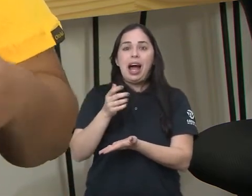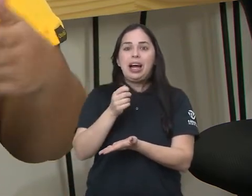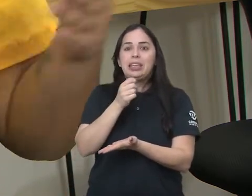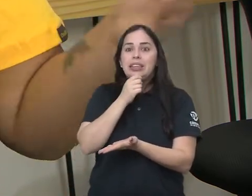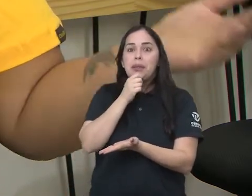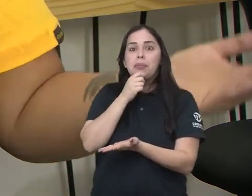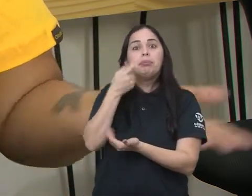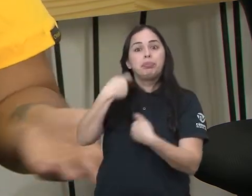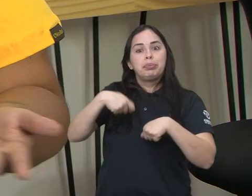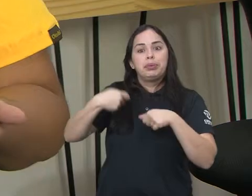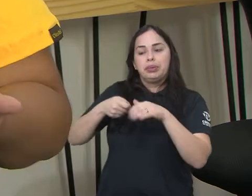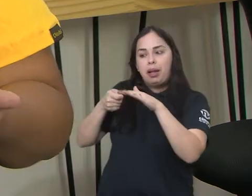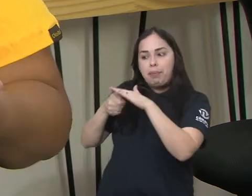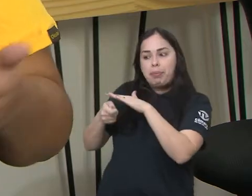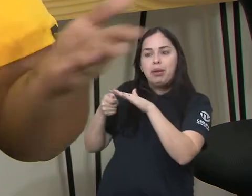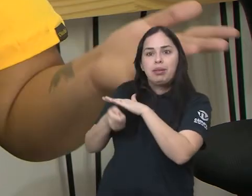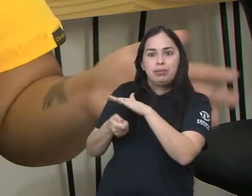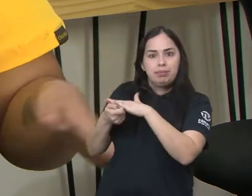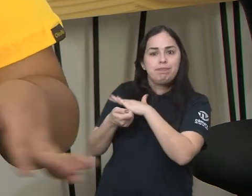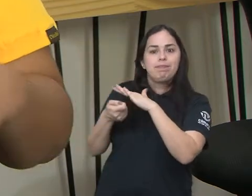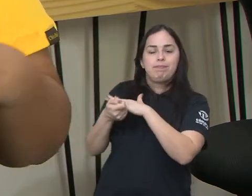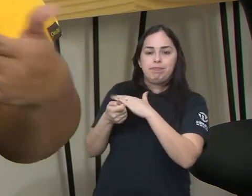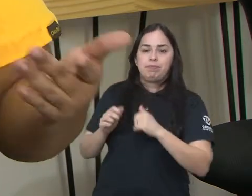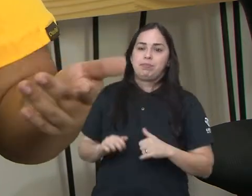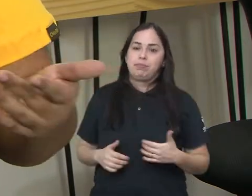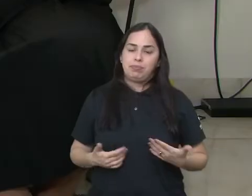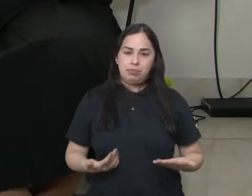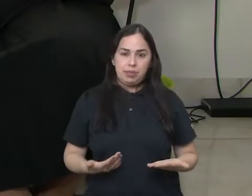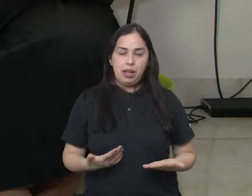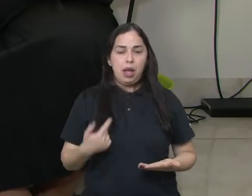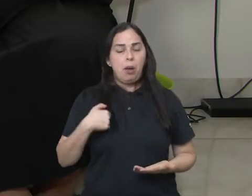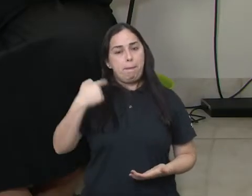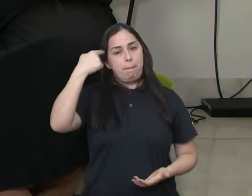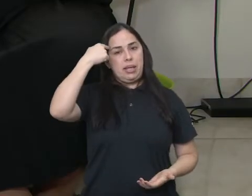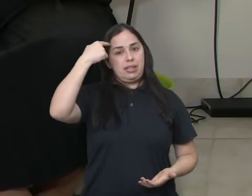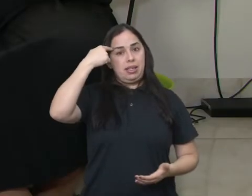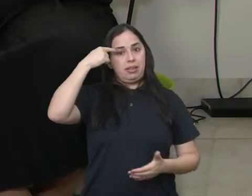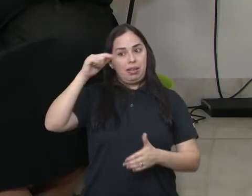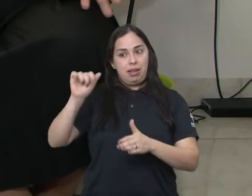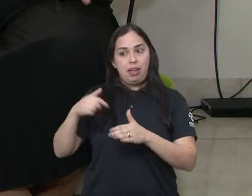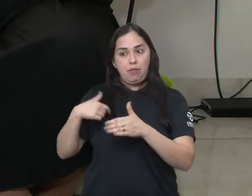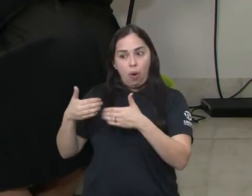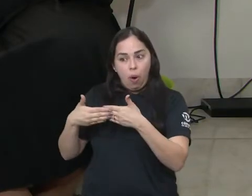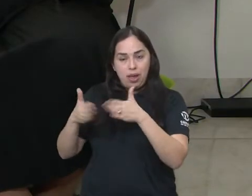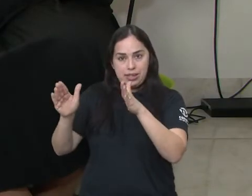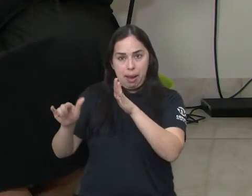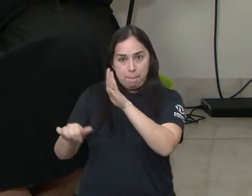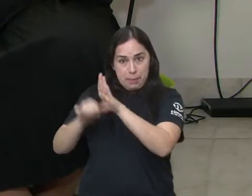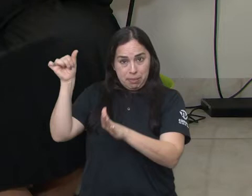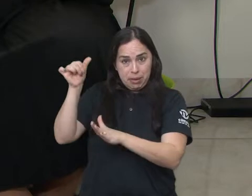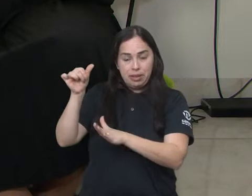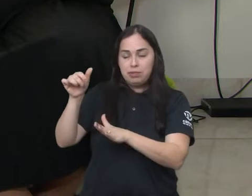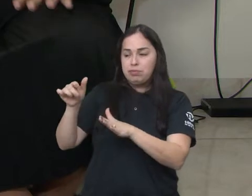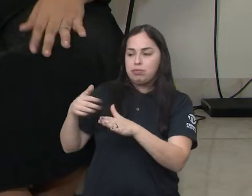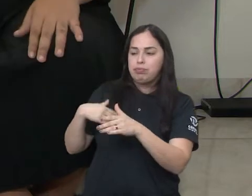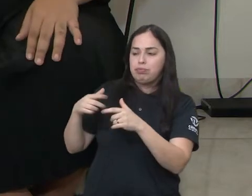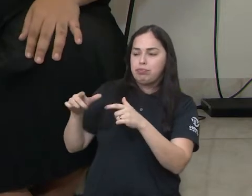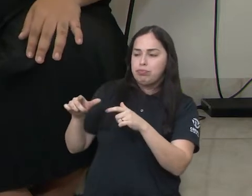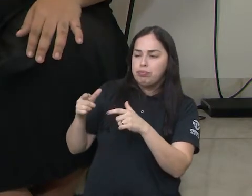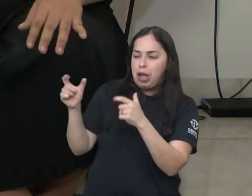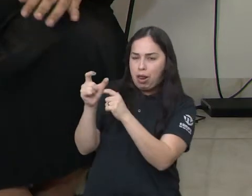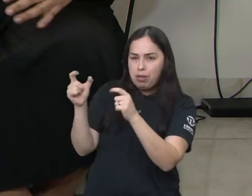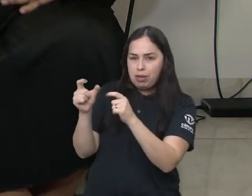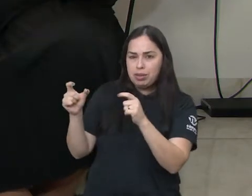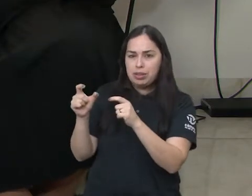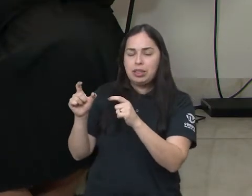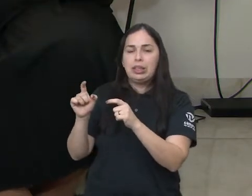custear todo o tamanho que é você produzir. Então, o que eu tô pensando? Vou lançar primeiro esses quadrinhos de uma maneira